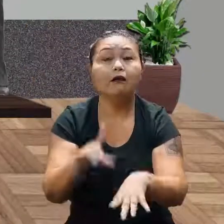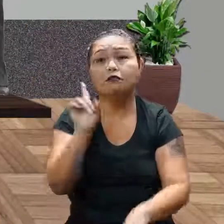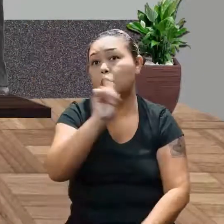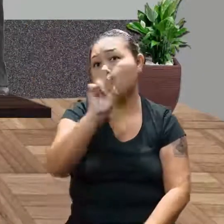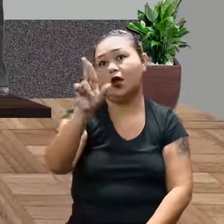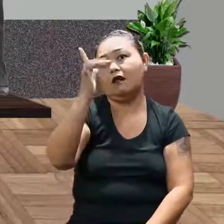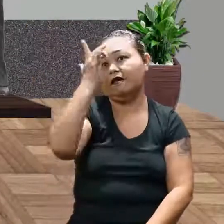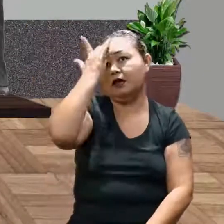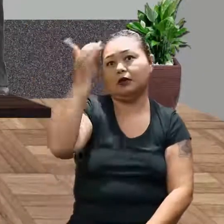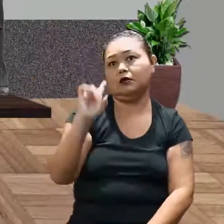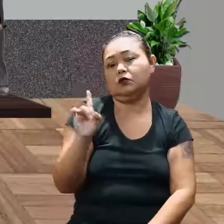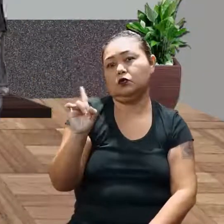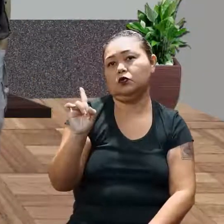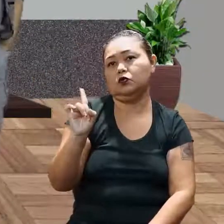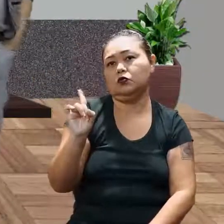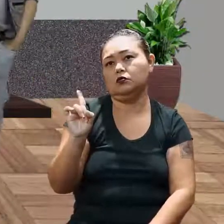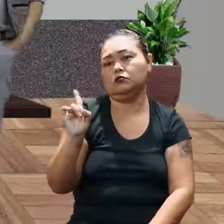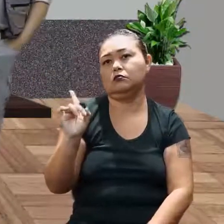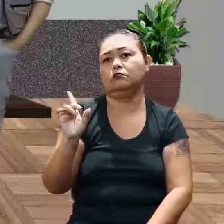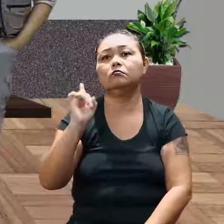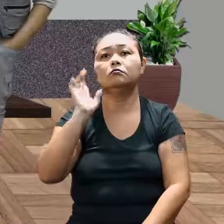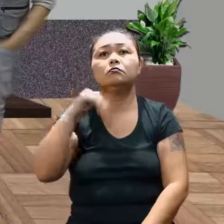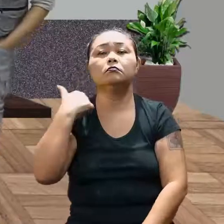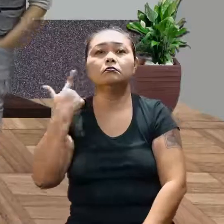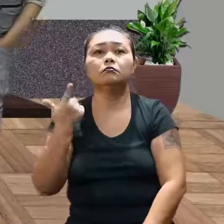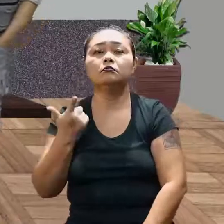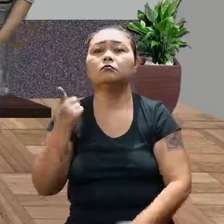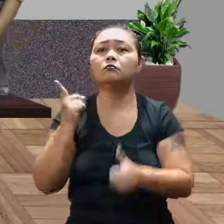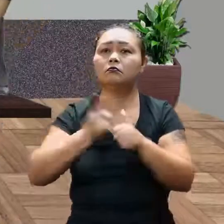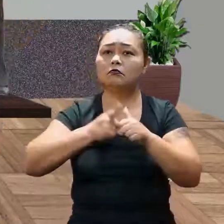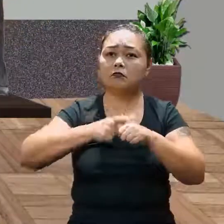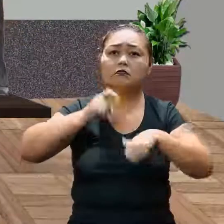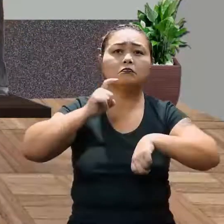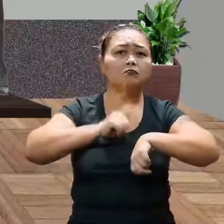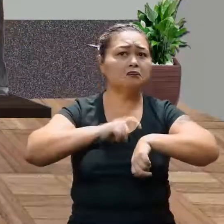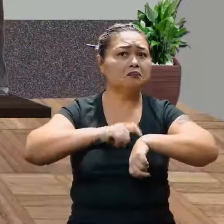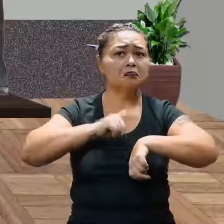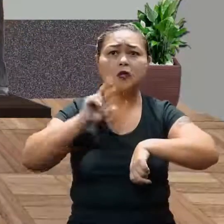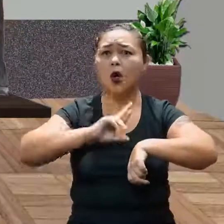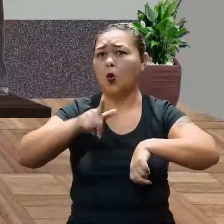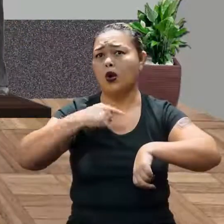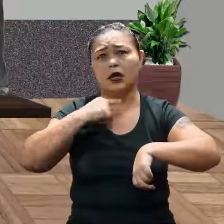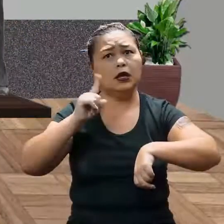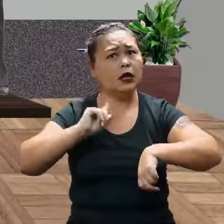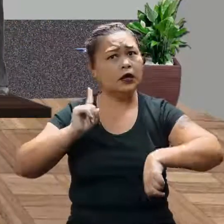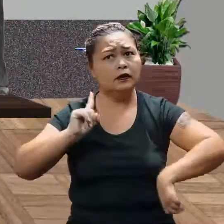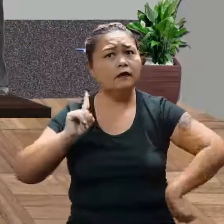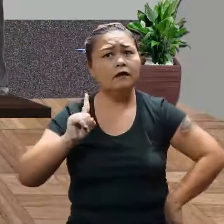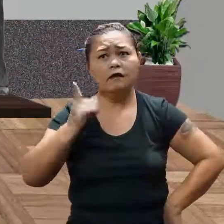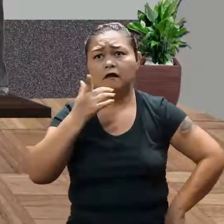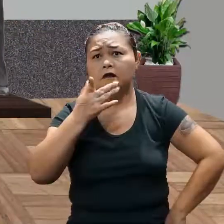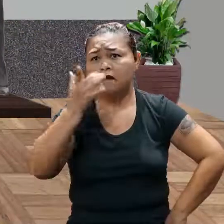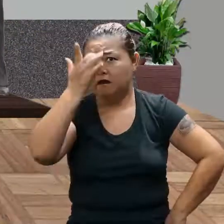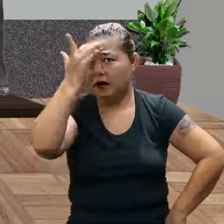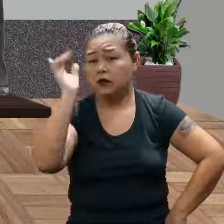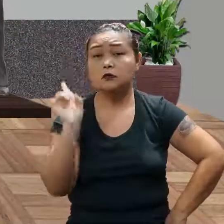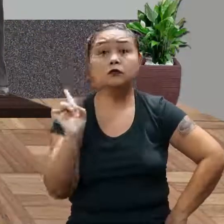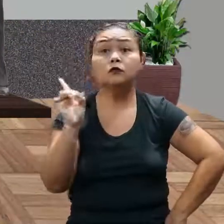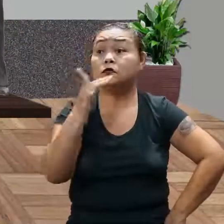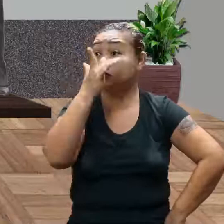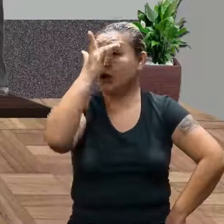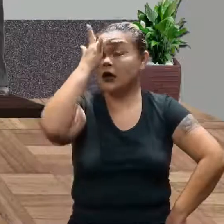fácil fazer essa expedição. E esse primeiro momento não era fácil. Imagine o tanto de pessoas